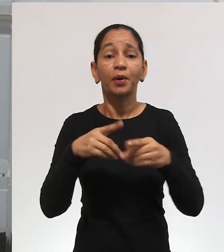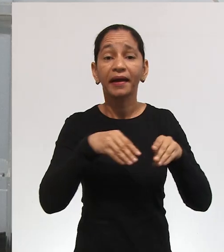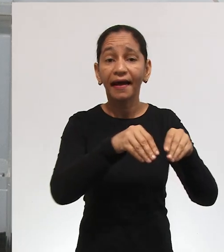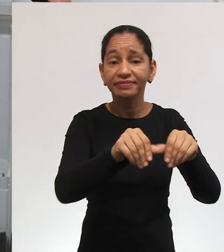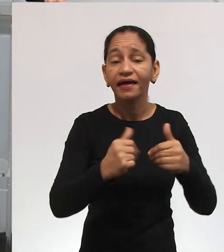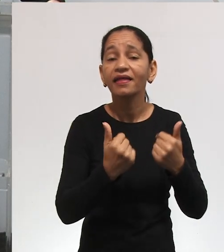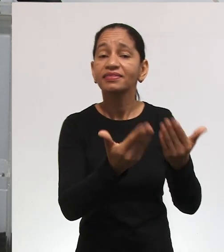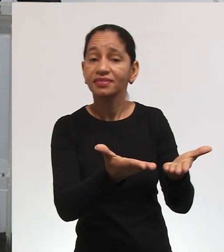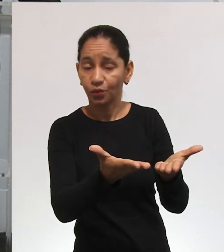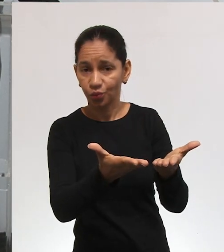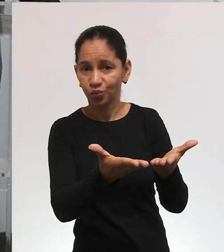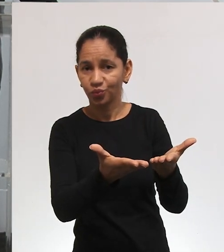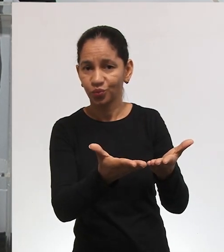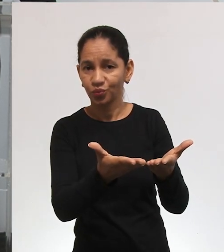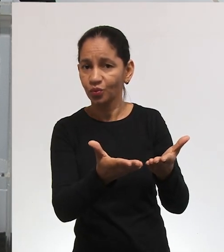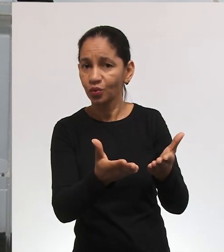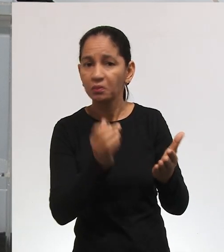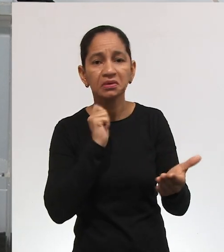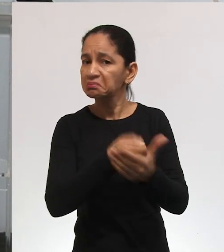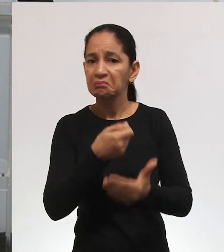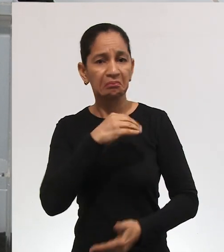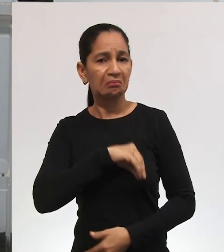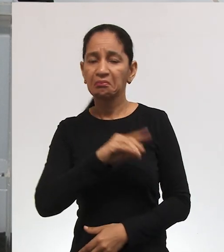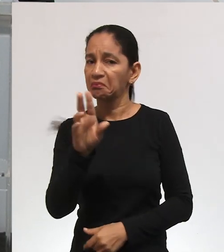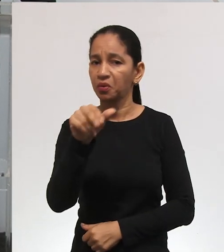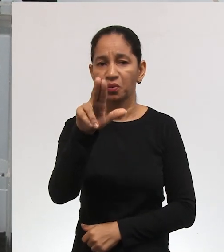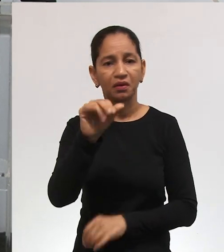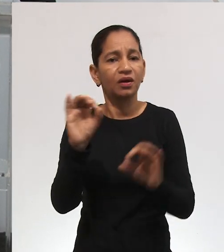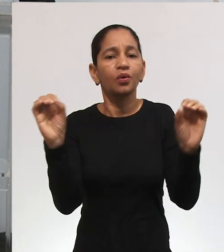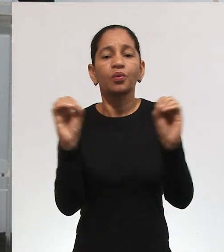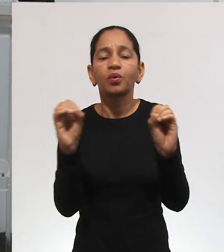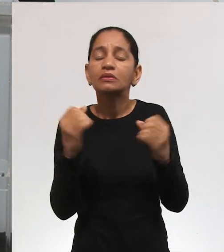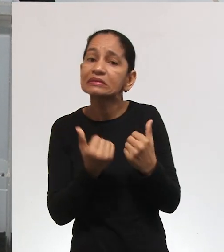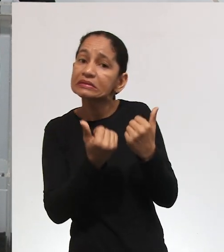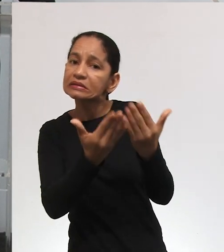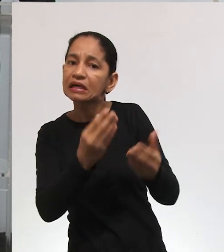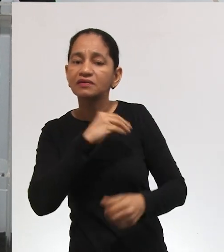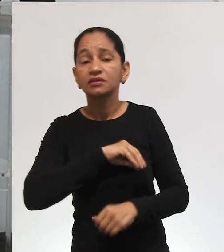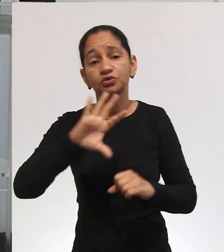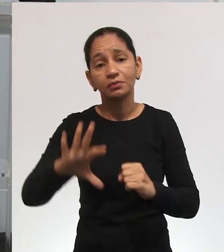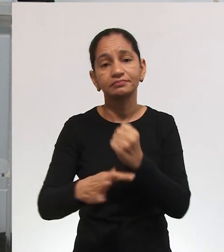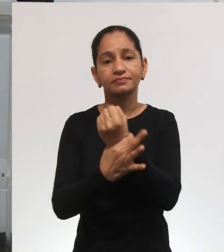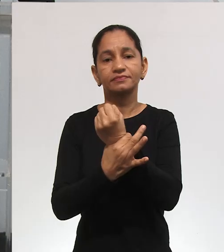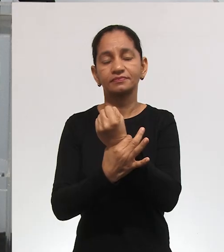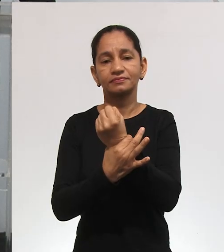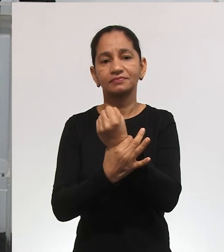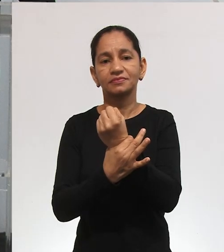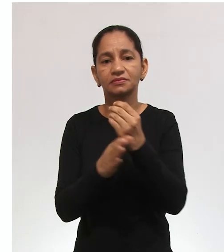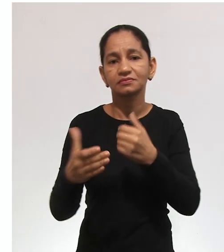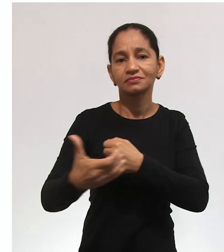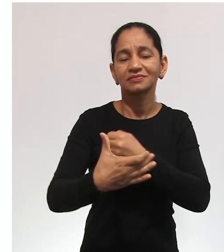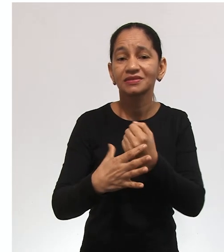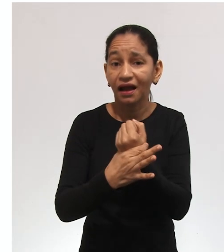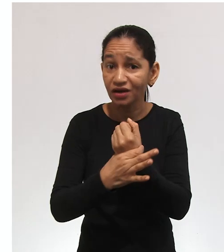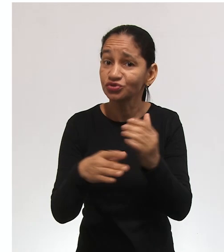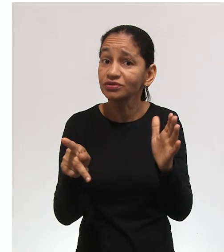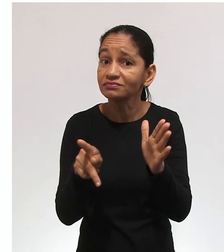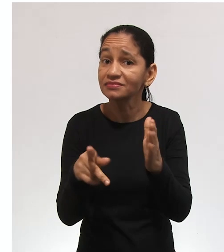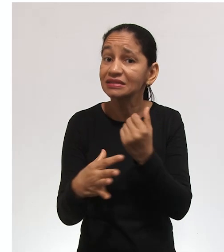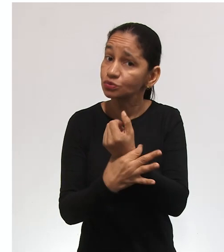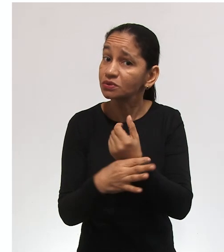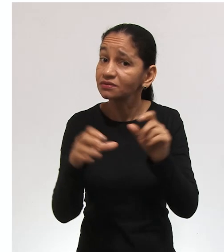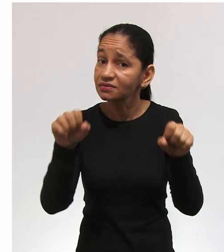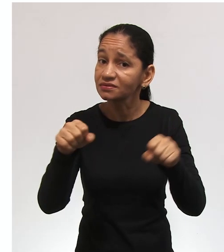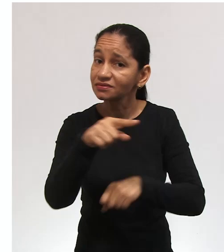terra. Em troca, eu não pagava salário, eu simplesmente garantia uma proteção militar. Bom, a gente